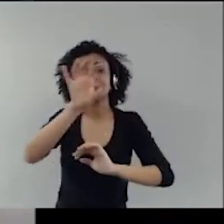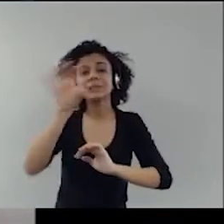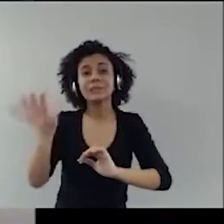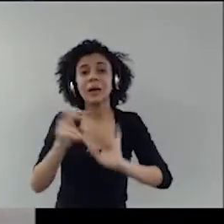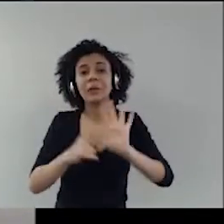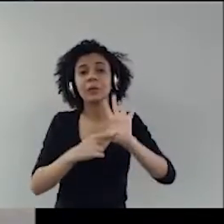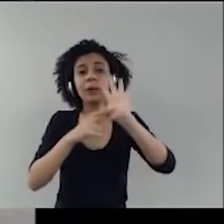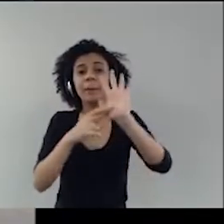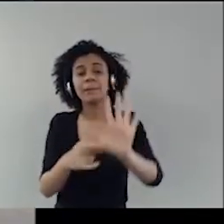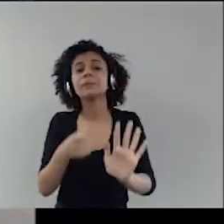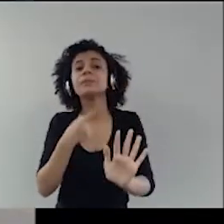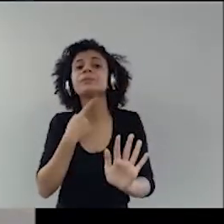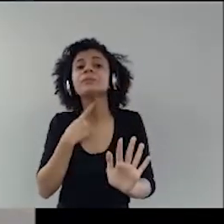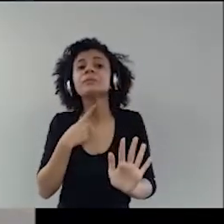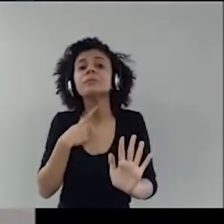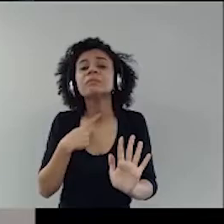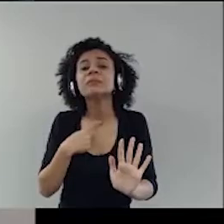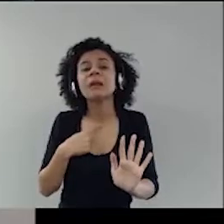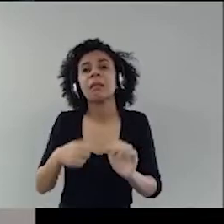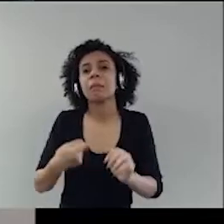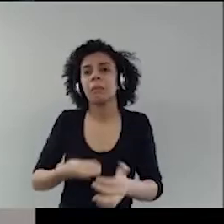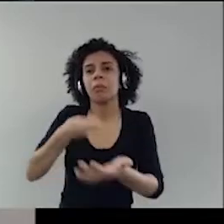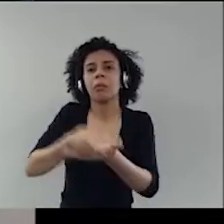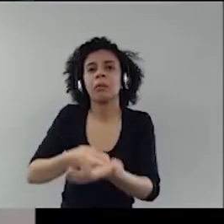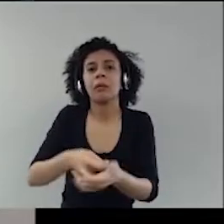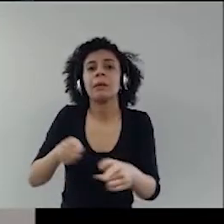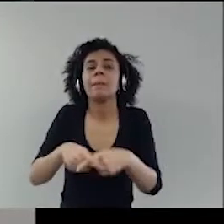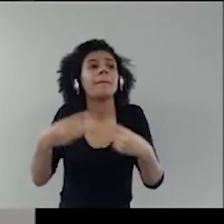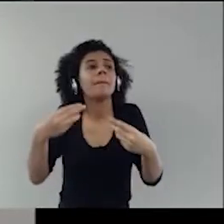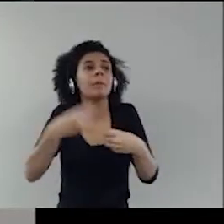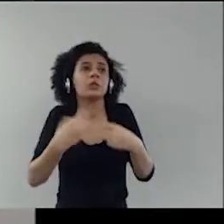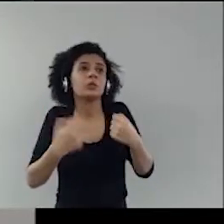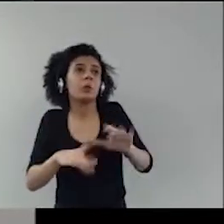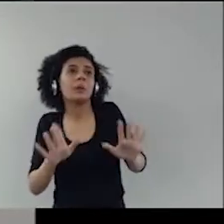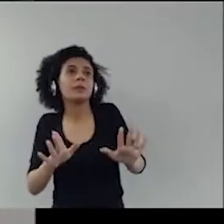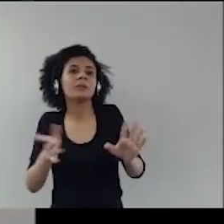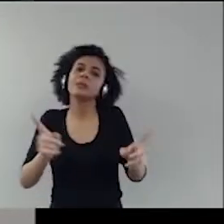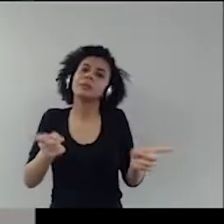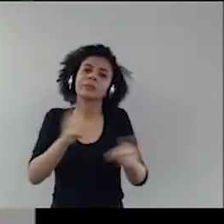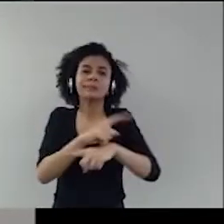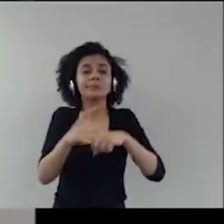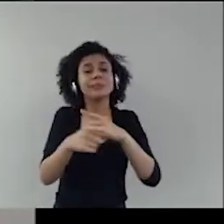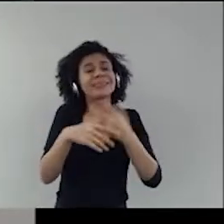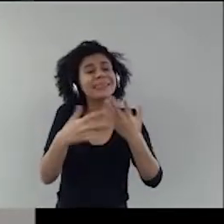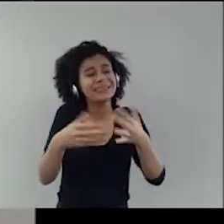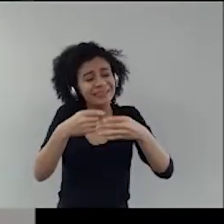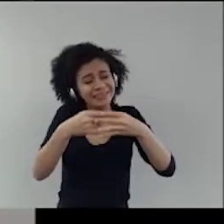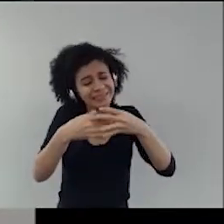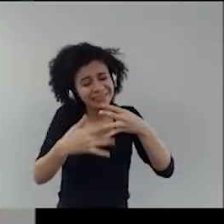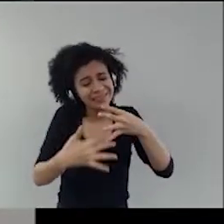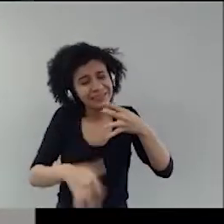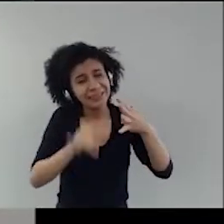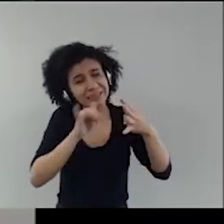uma vontade que o município não atende, e vice-versa. Então, tivemos inúmeros